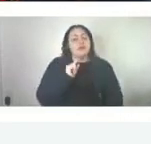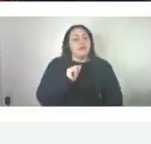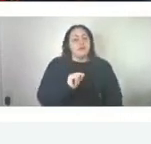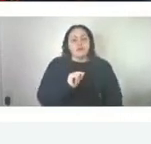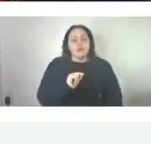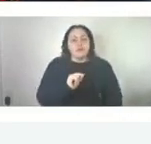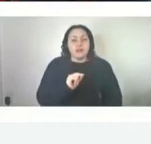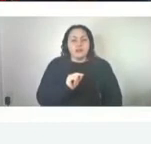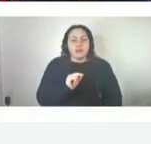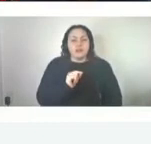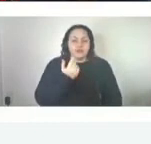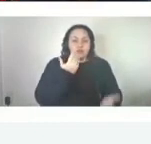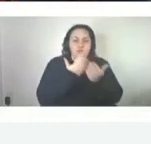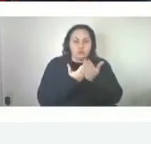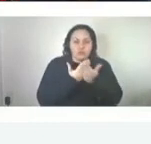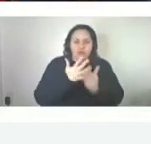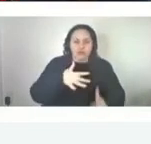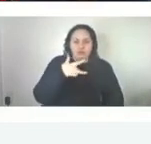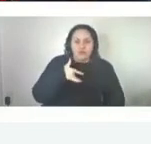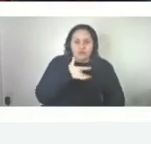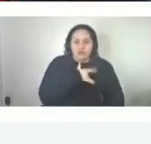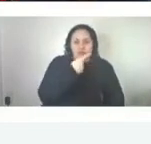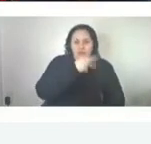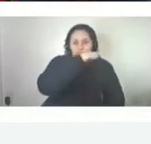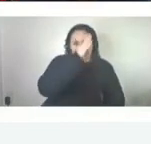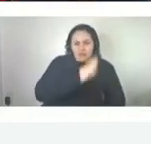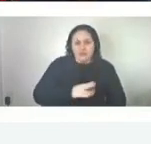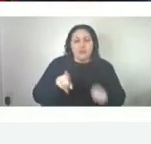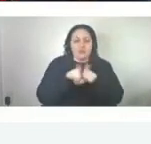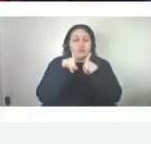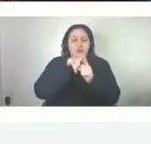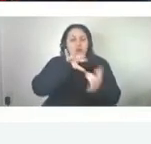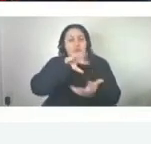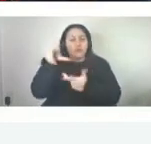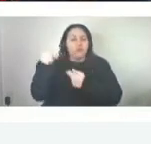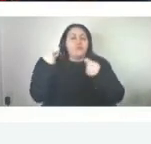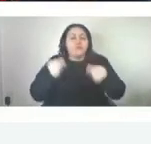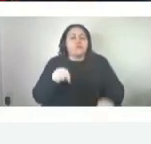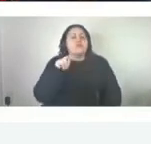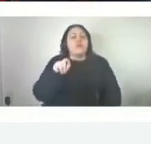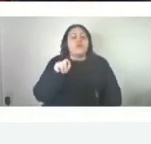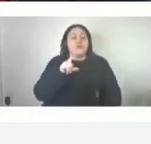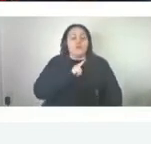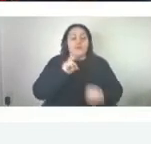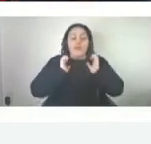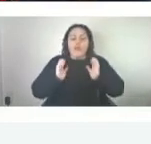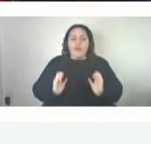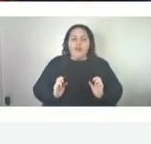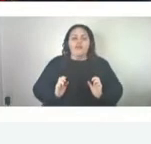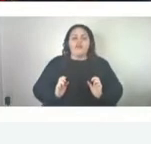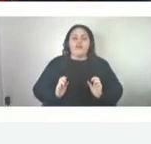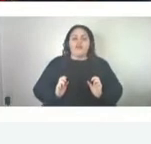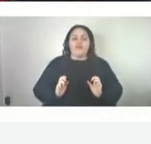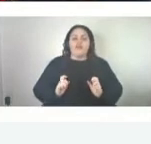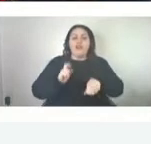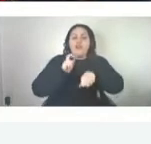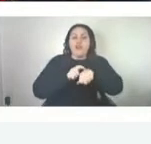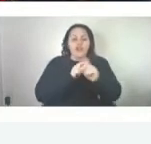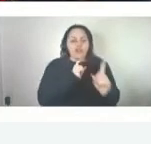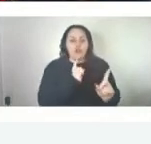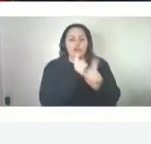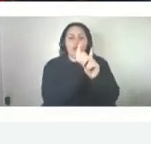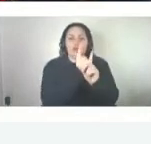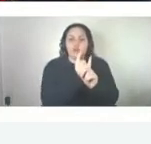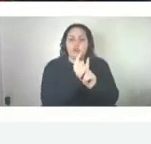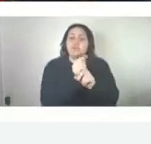no Brasil e no mundo, ela tem que ser regida pela ética do encontro, isso vai revolucionar muito a nossa formação em saúde